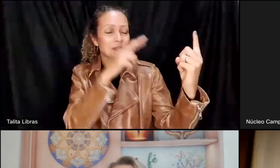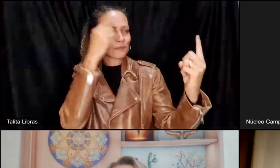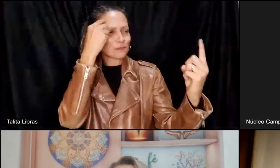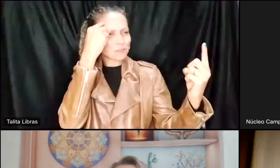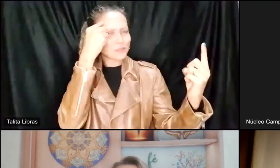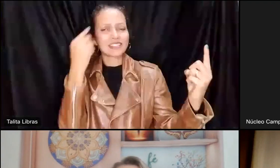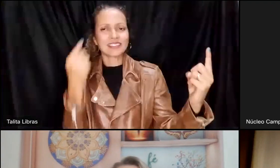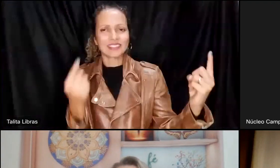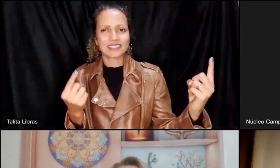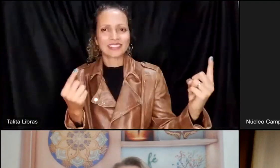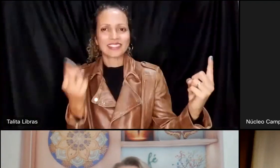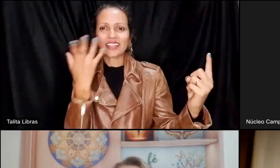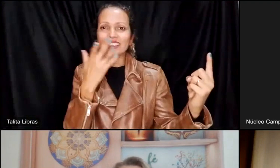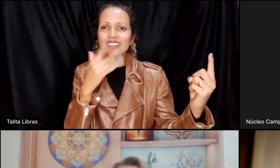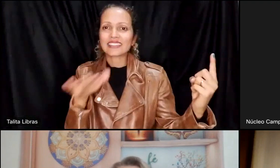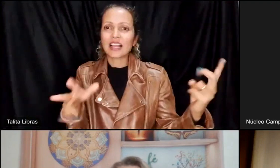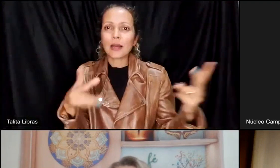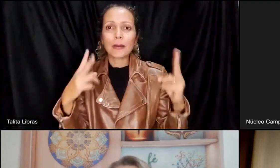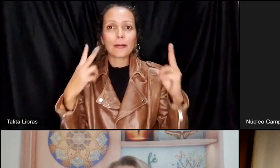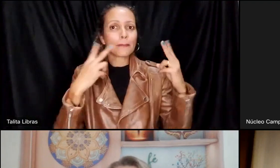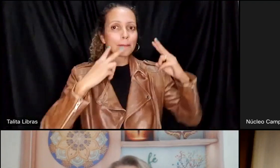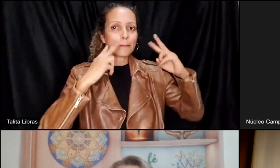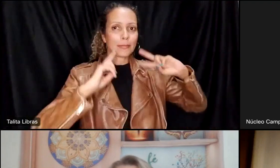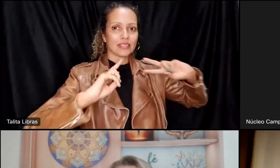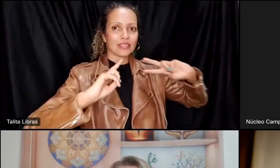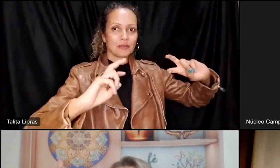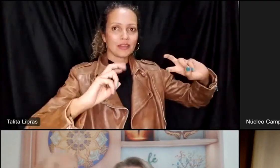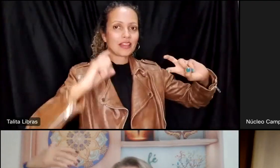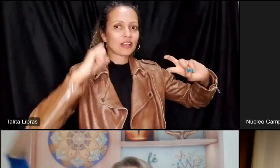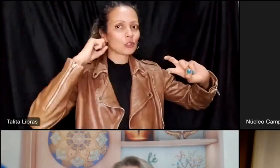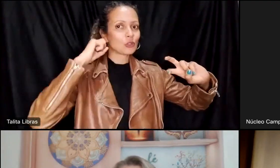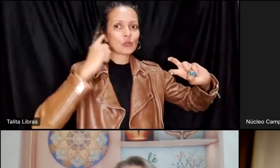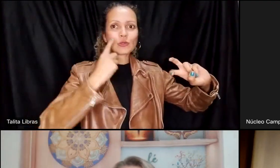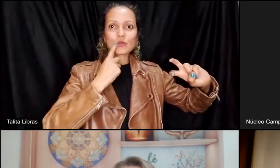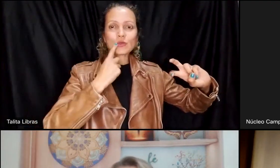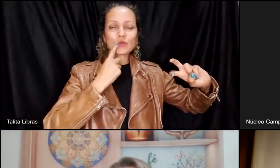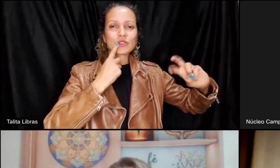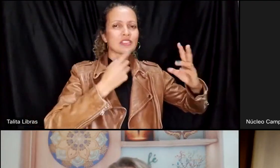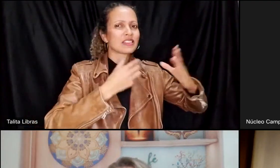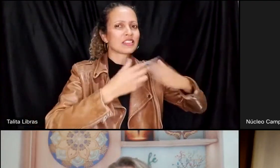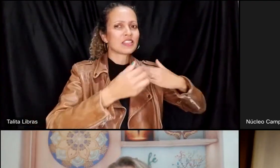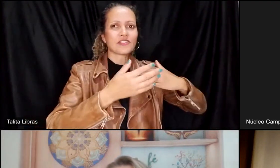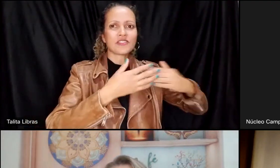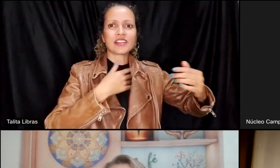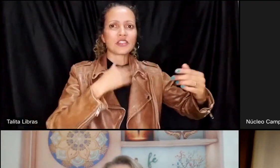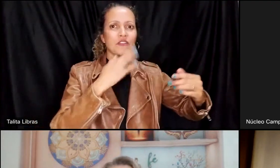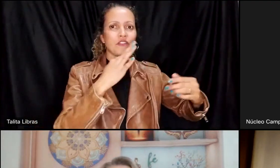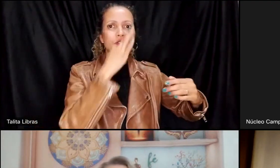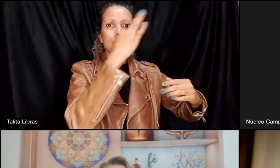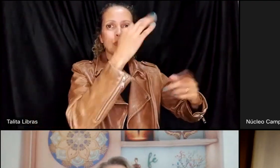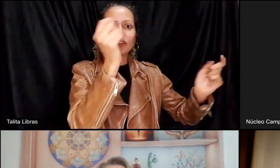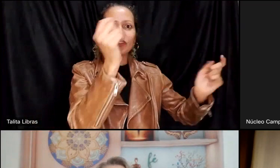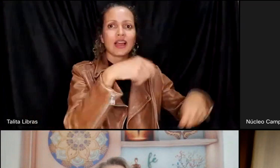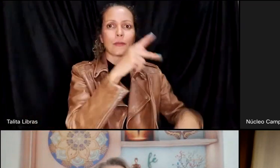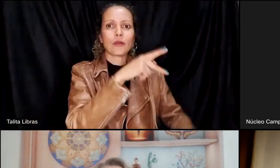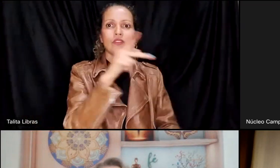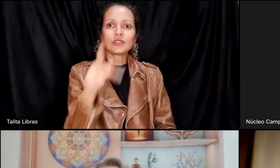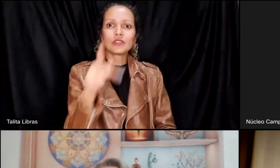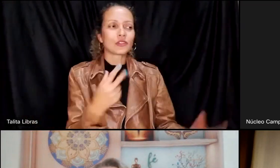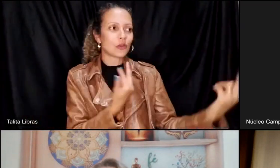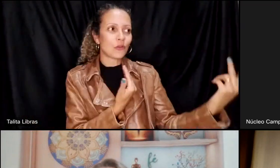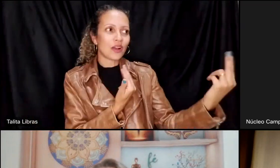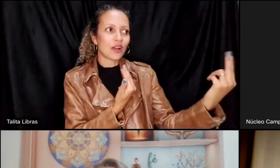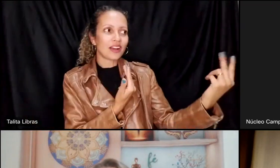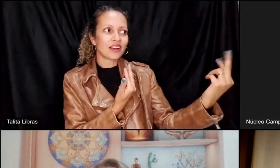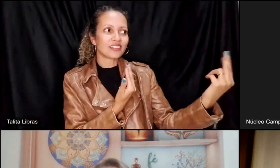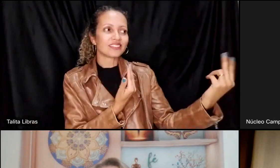vai perceber que ela pode ser alguém ali na frente. Porque, olha, ele